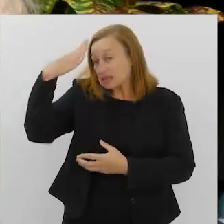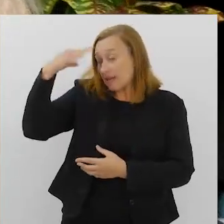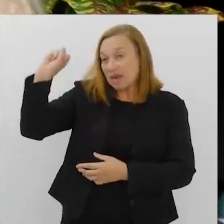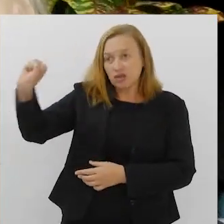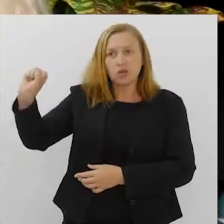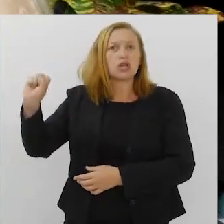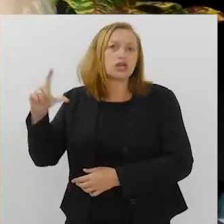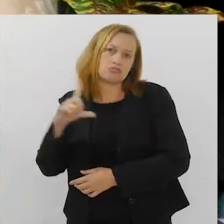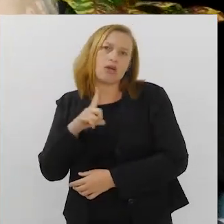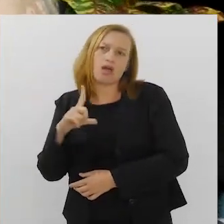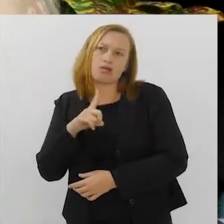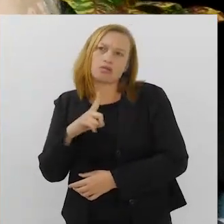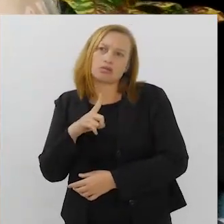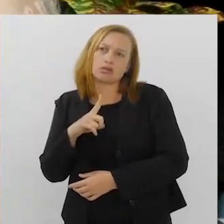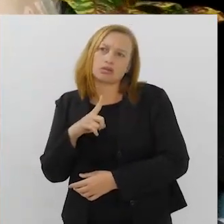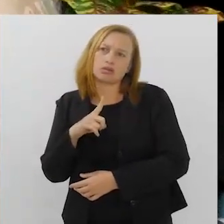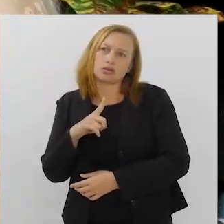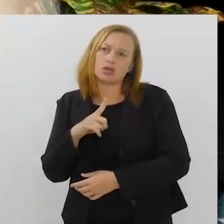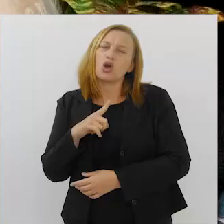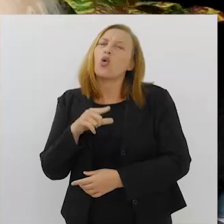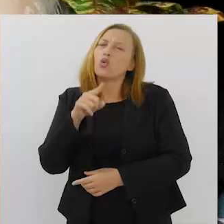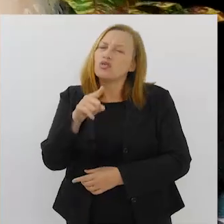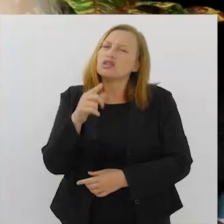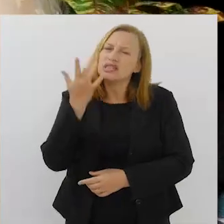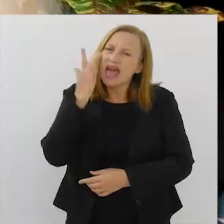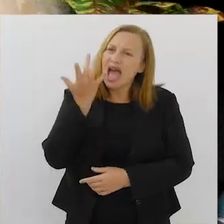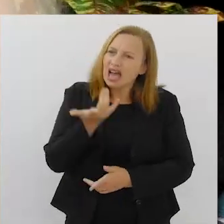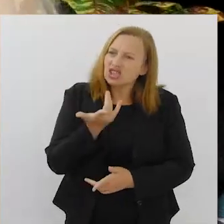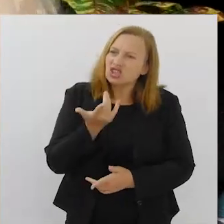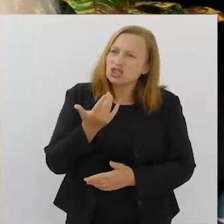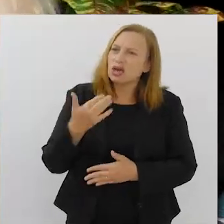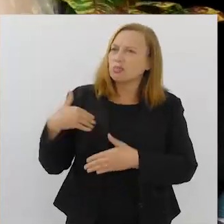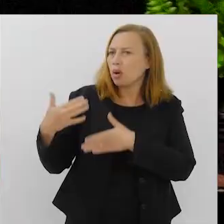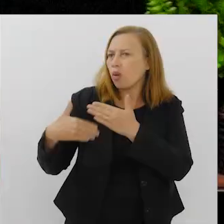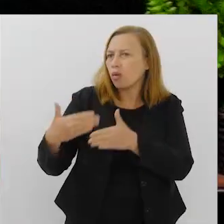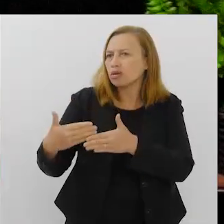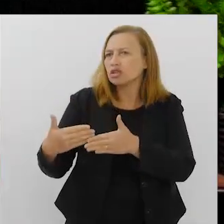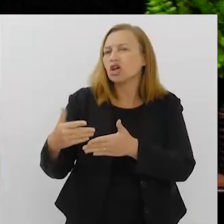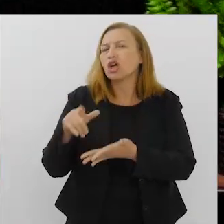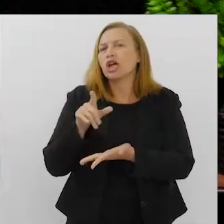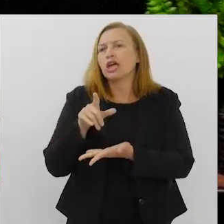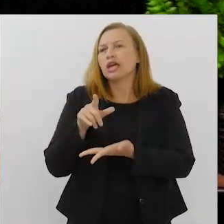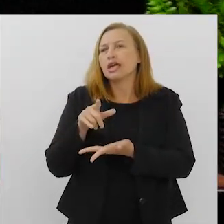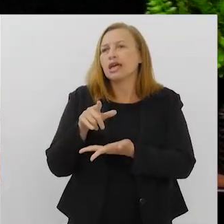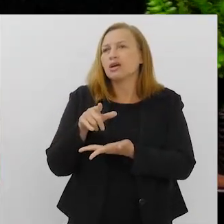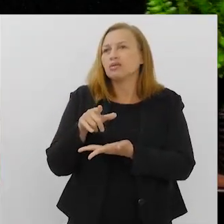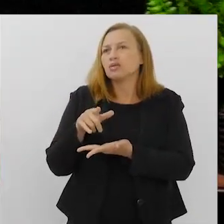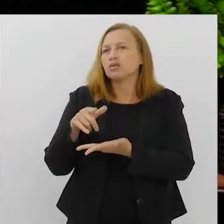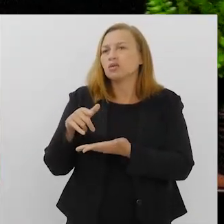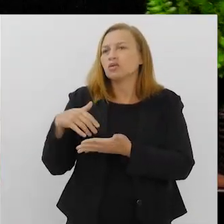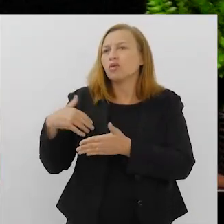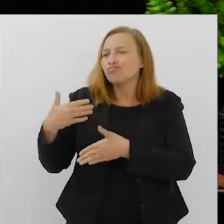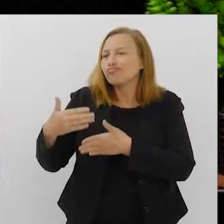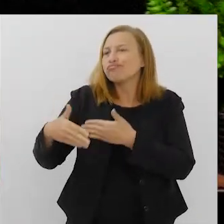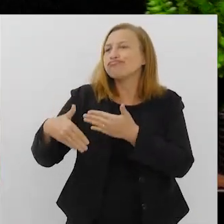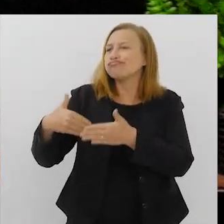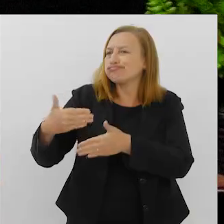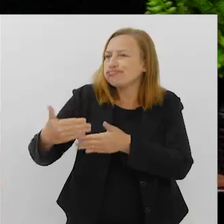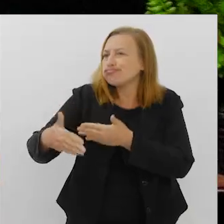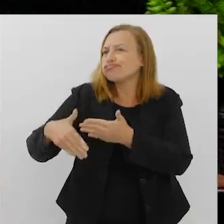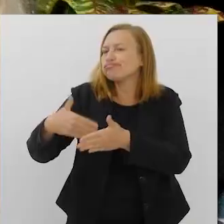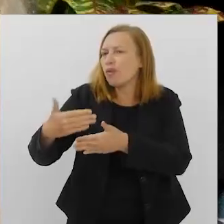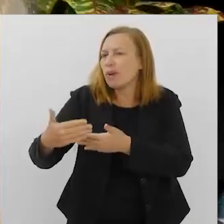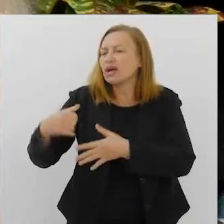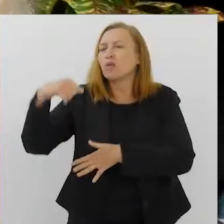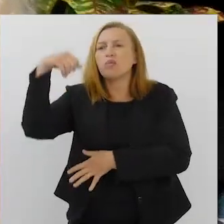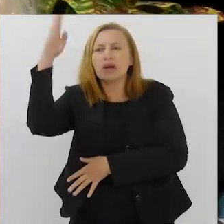O que você acha, Priscila, que pode ser feito ao longo? Claro que isso não é um pulo, né? Isso é um longo